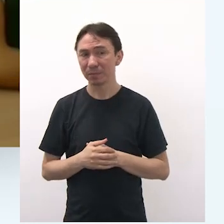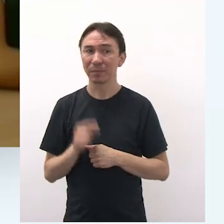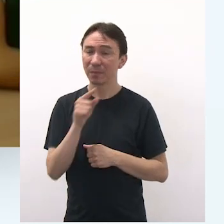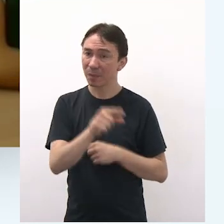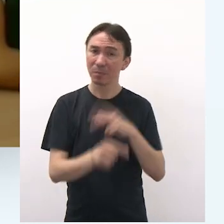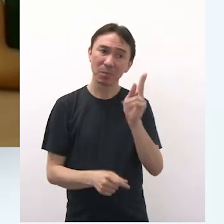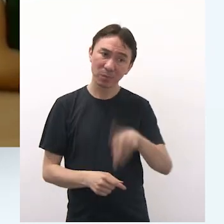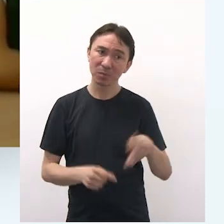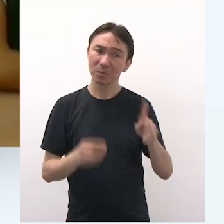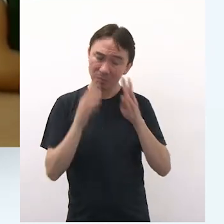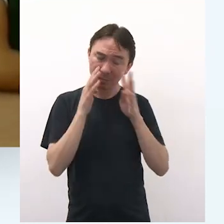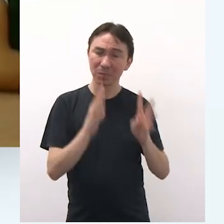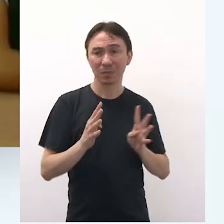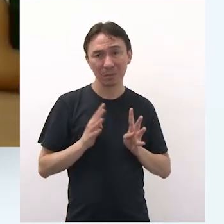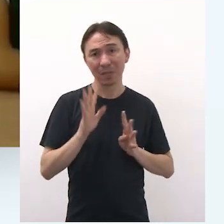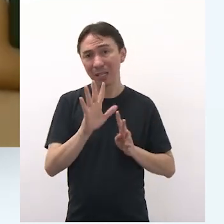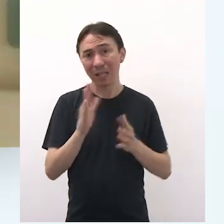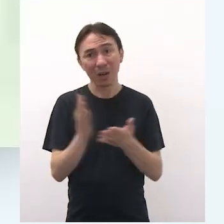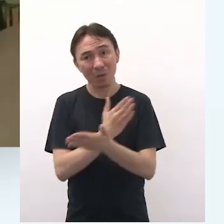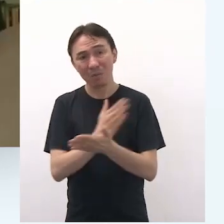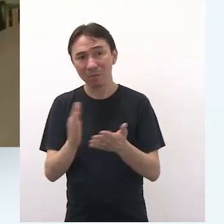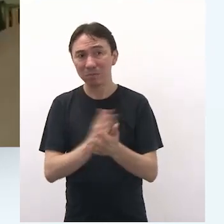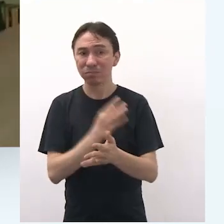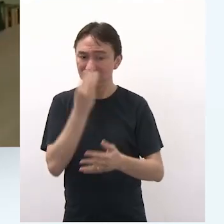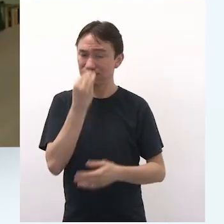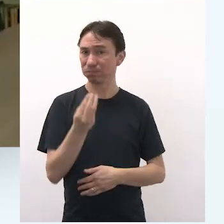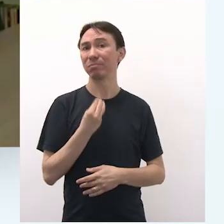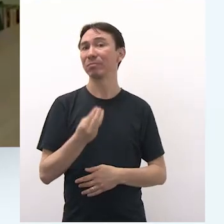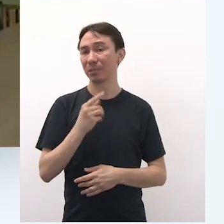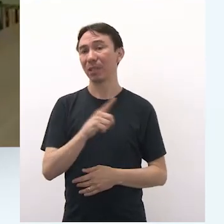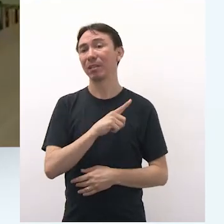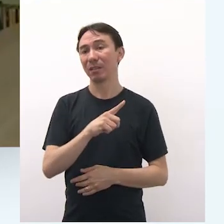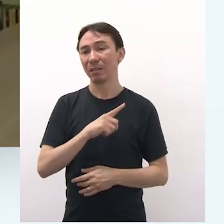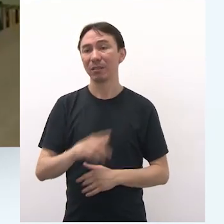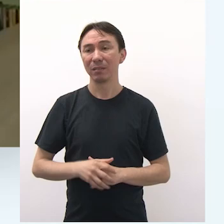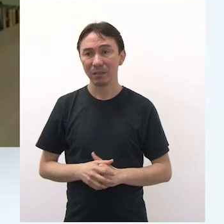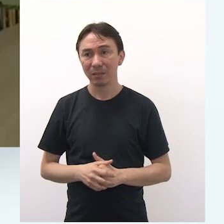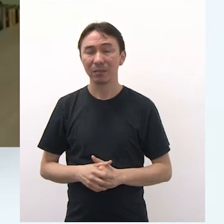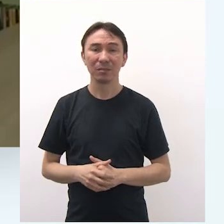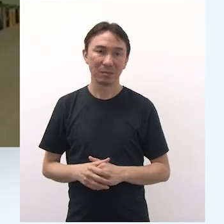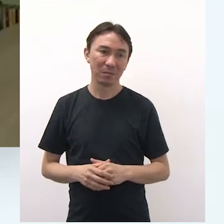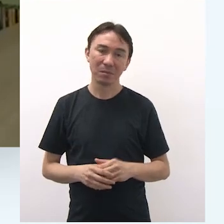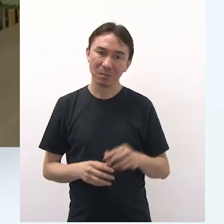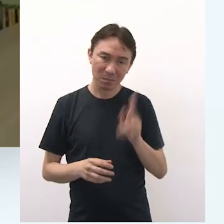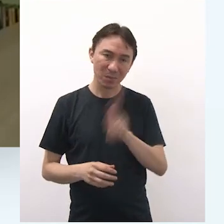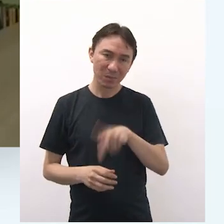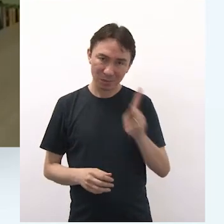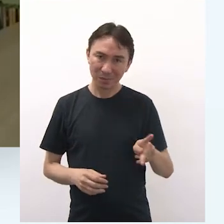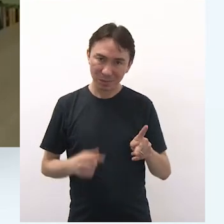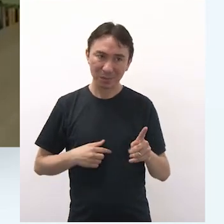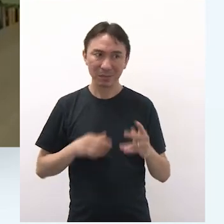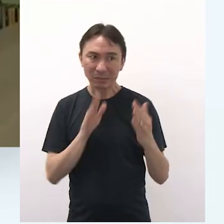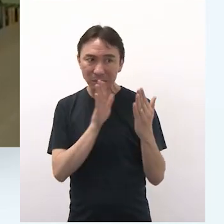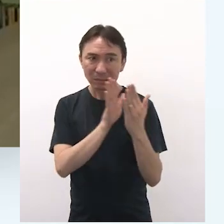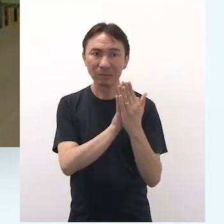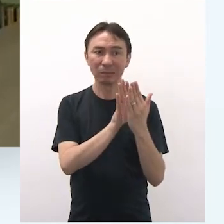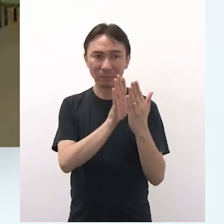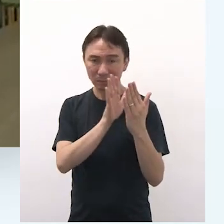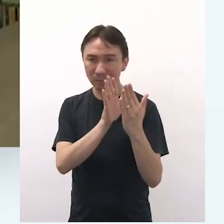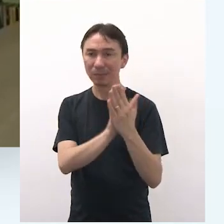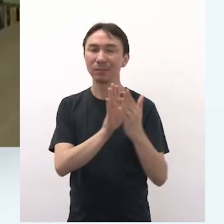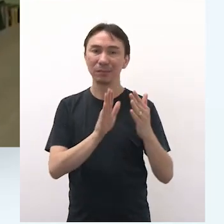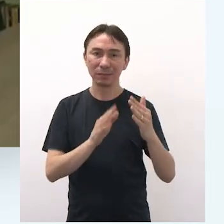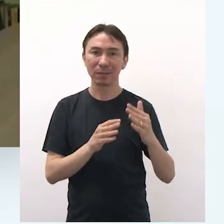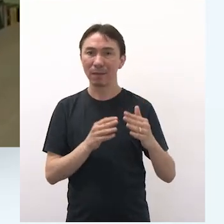mas alguns ainda não escutam os alunos. Todos os professores, pelo menos que eu me aproximei e tentei conversar,